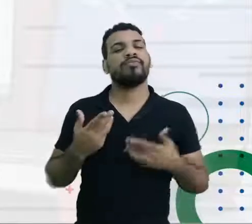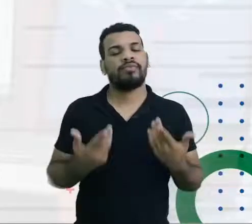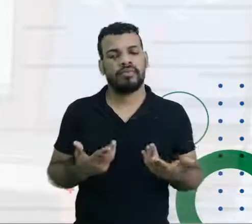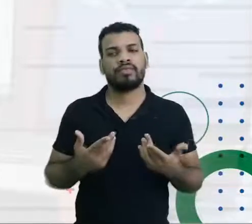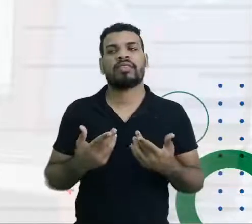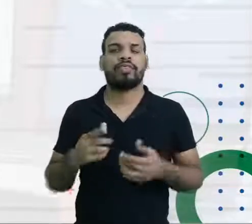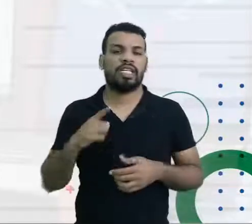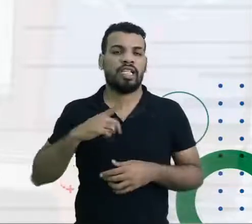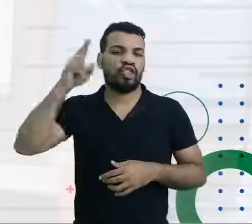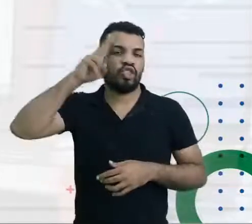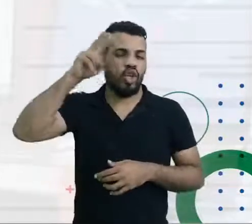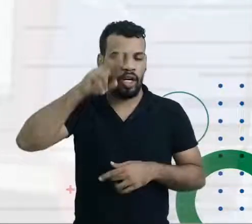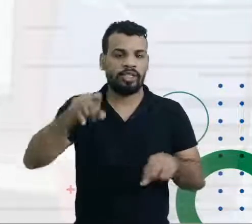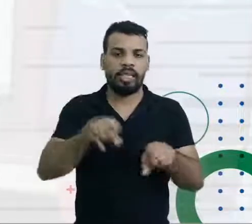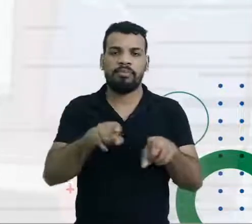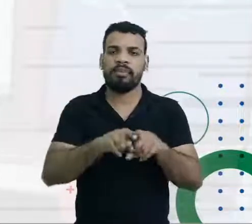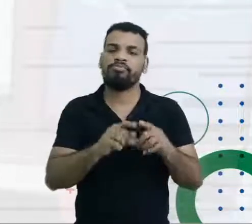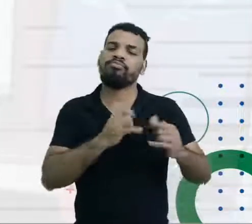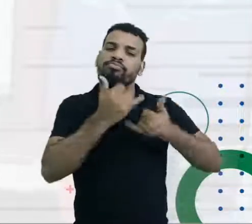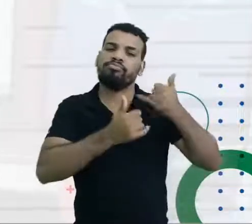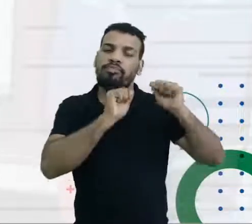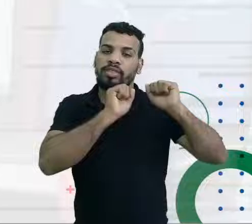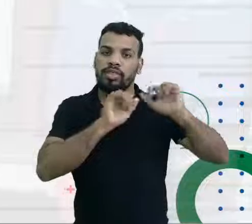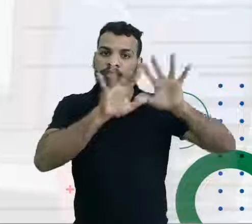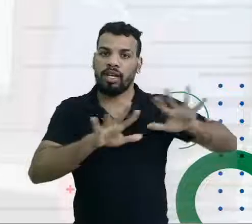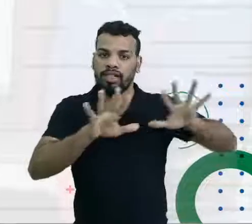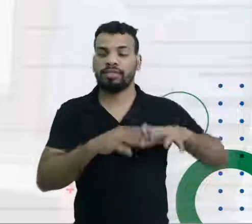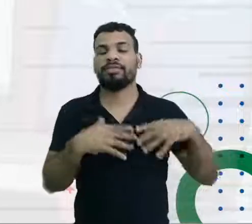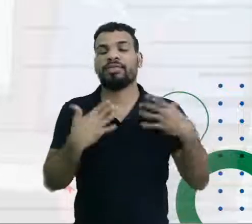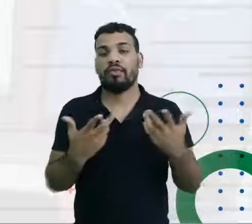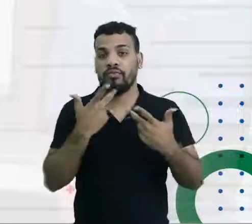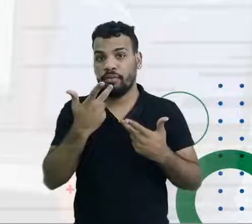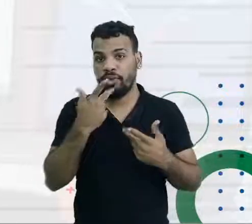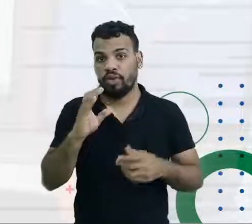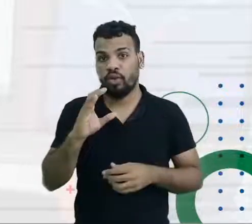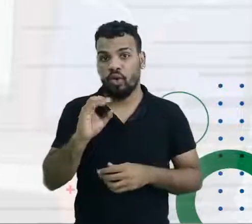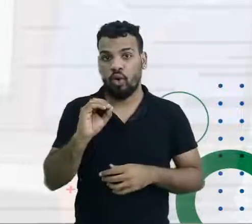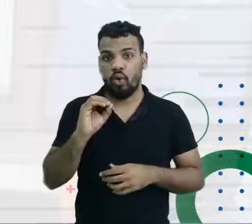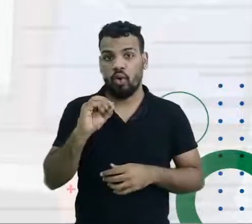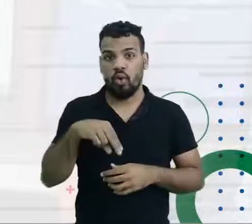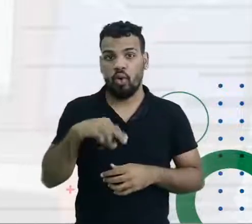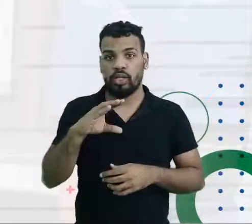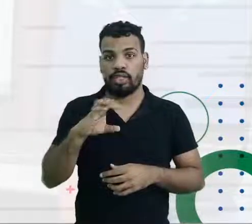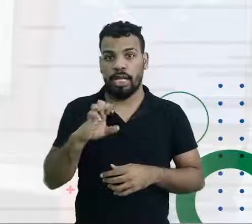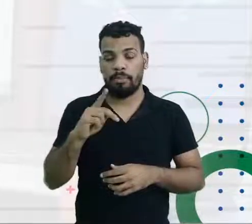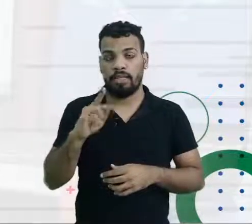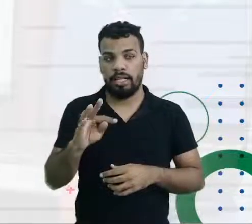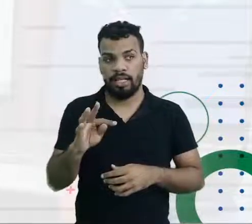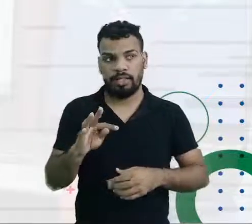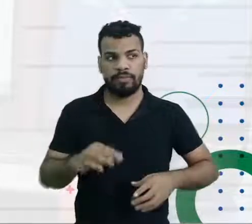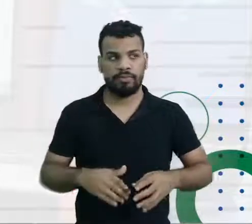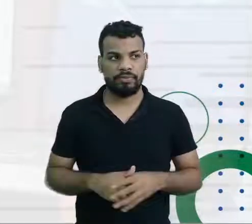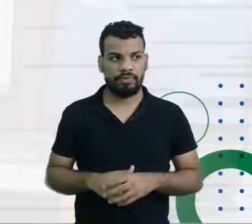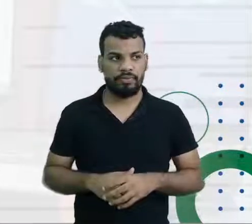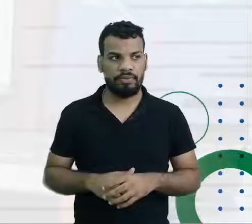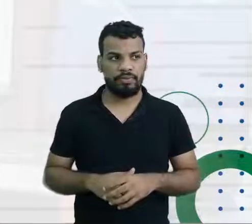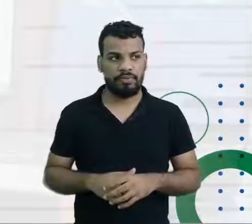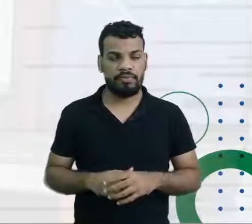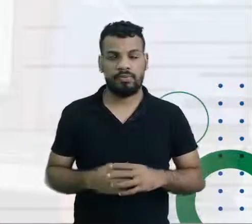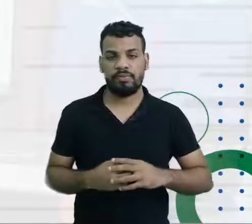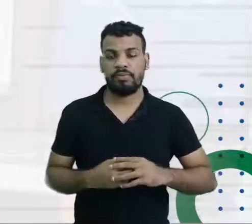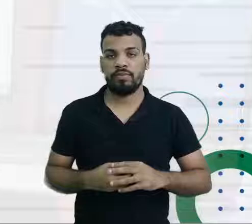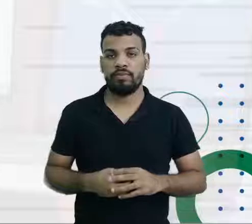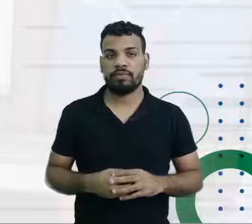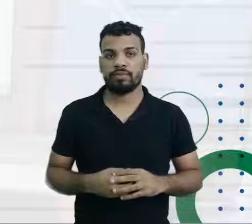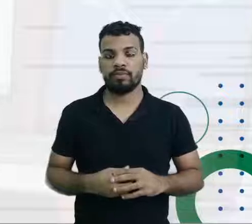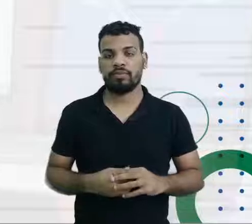tanto quanto a parte de ilustração. Mas vamos lá, né? Falar de concept. O que é concept? Concept,